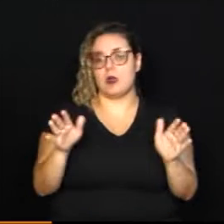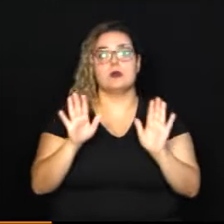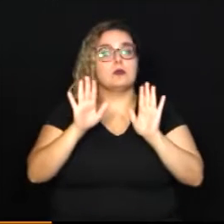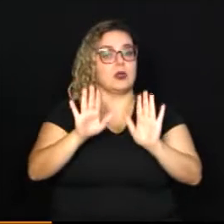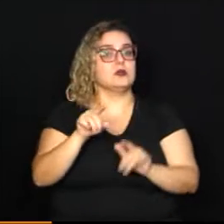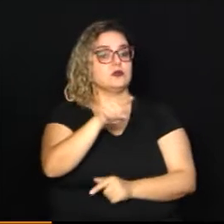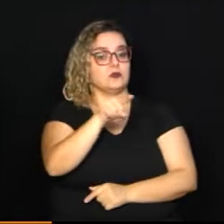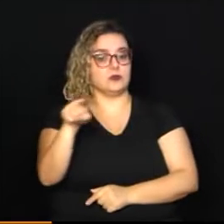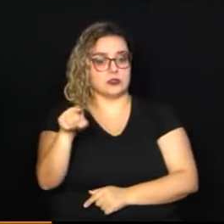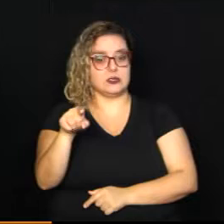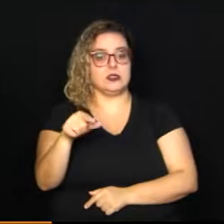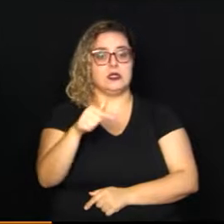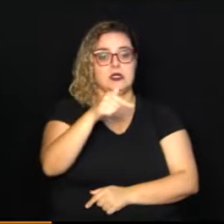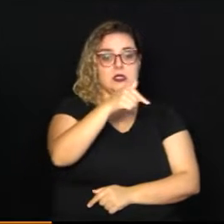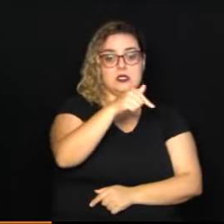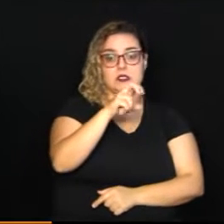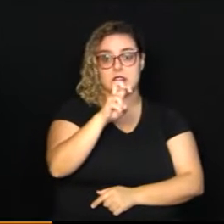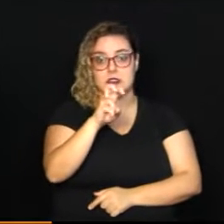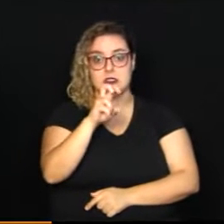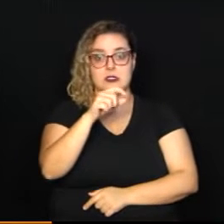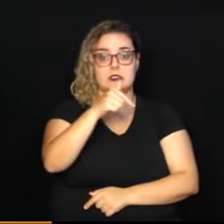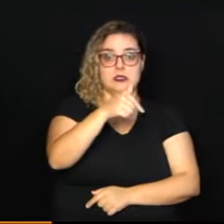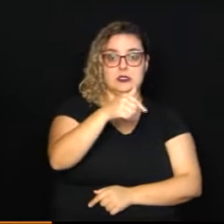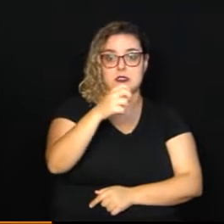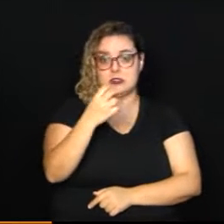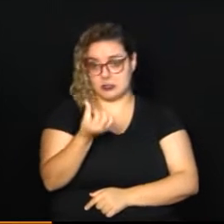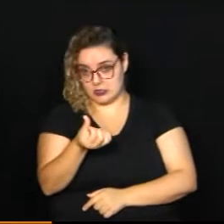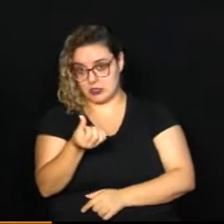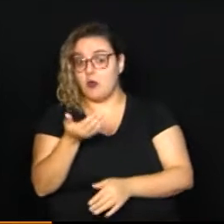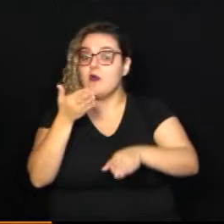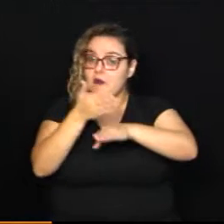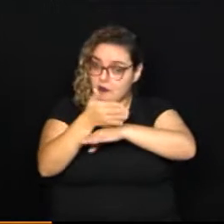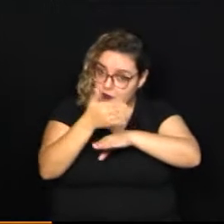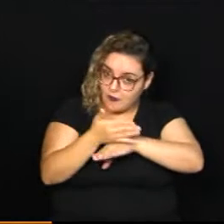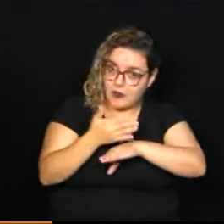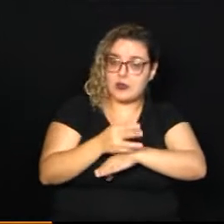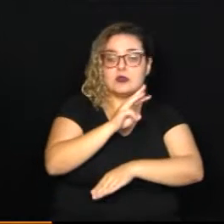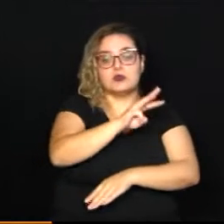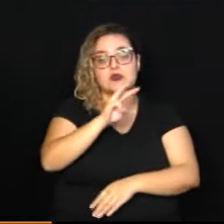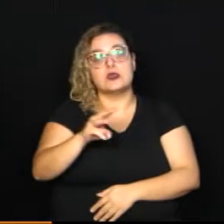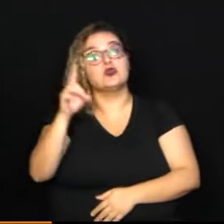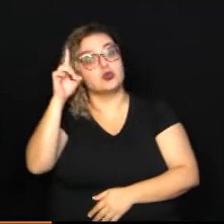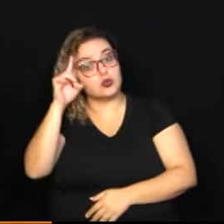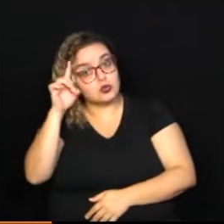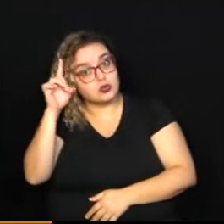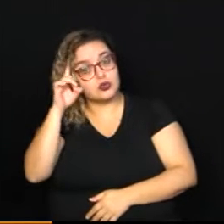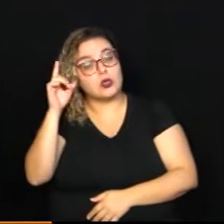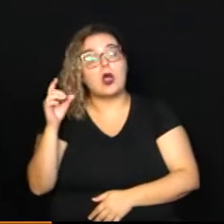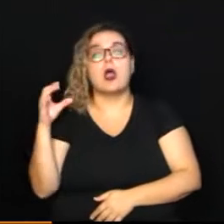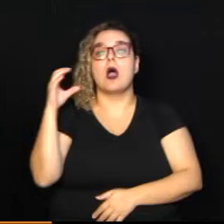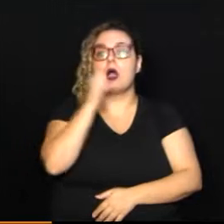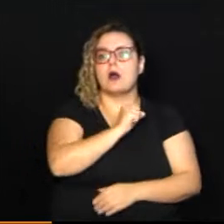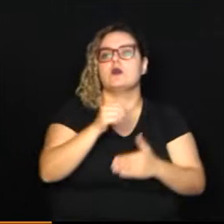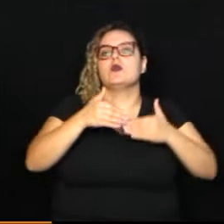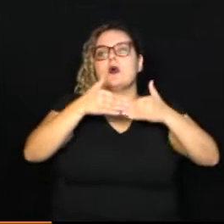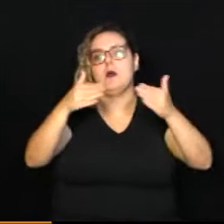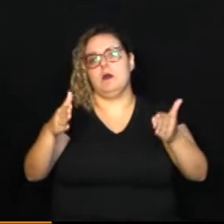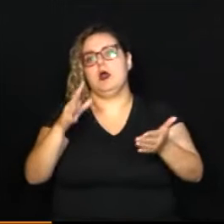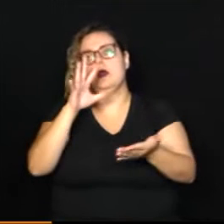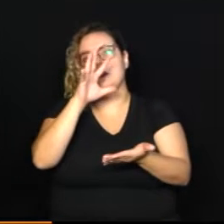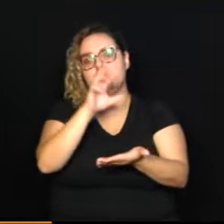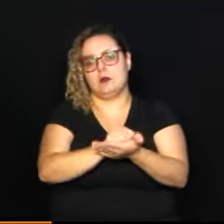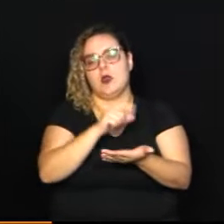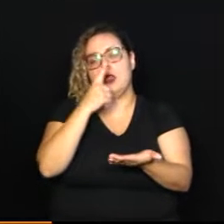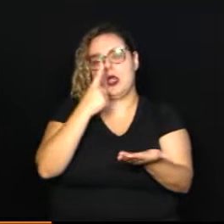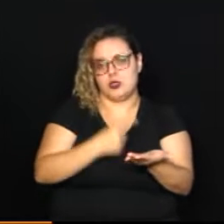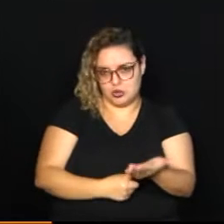que tem entre 75 e 76, vai entrando no site todos os dias, porque em breve estará também aberto a você